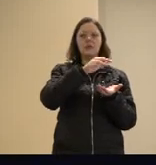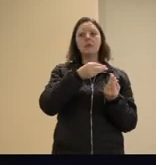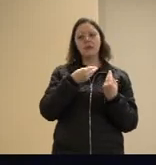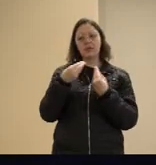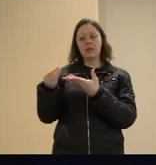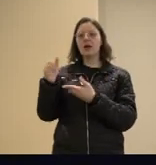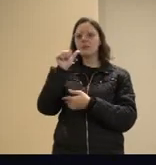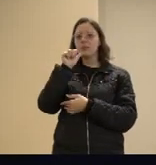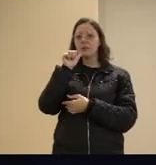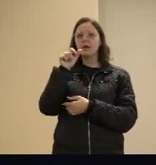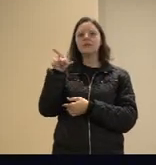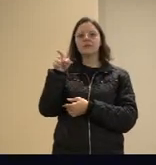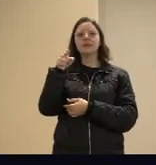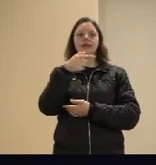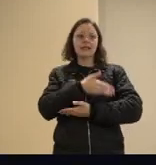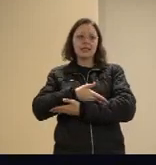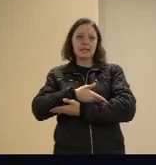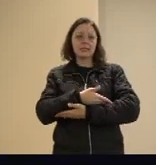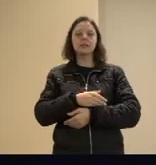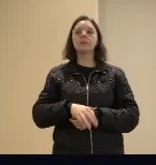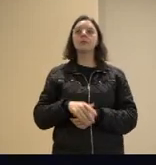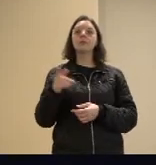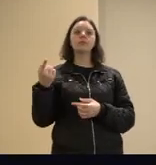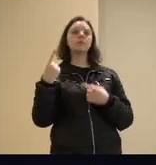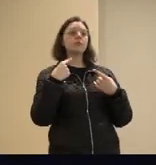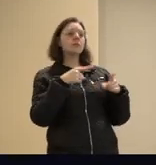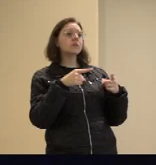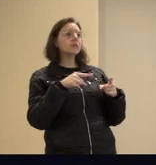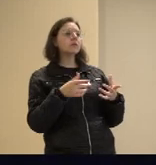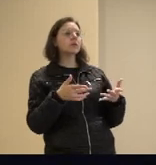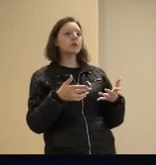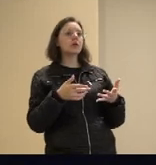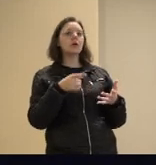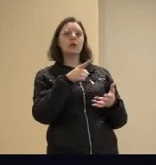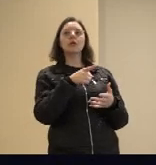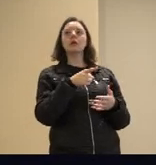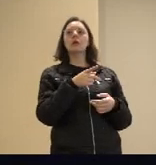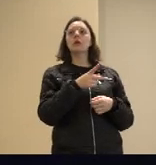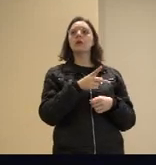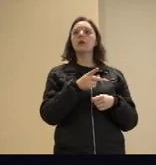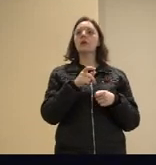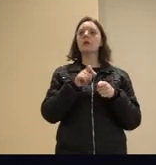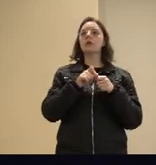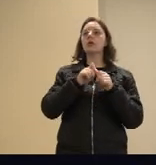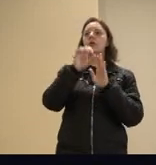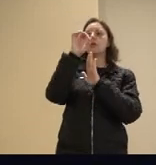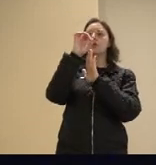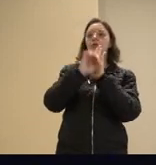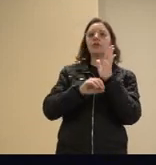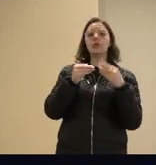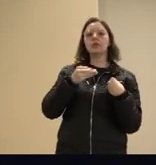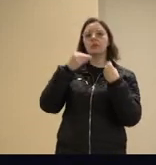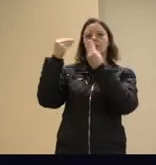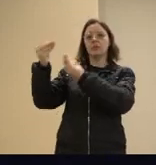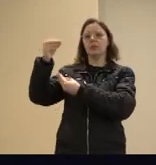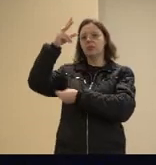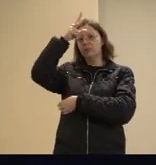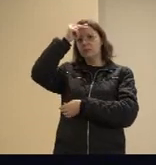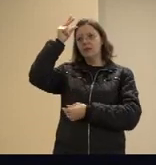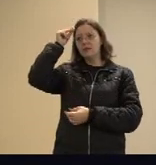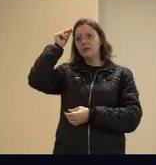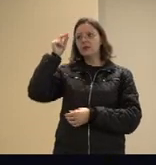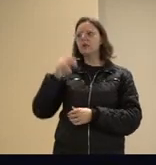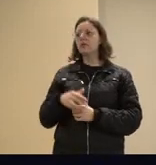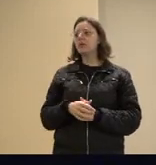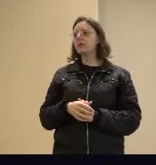nós fizemos a provocação à unidade, e a unidade se propôs a fazer um ofício ao prefeito. É